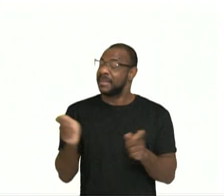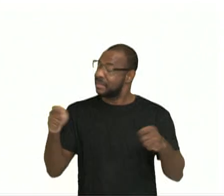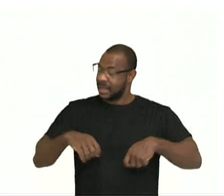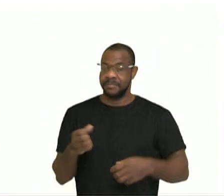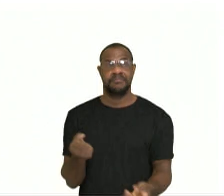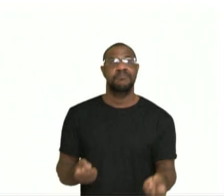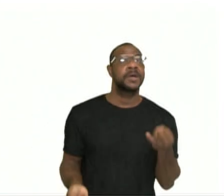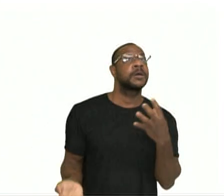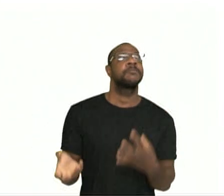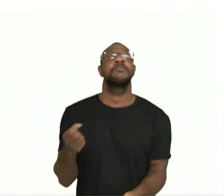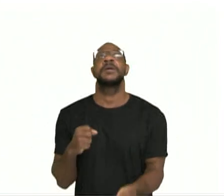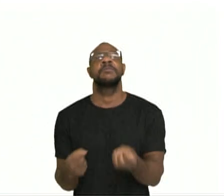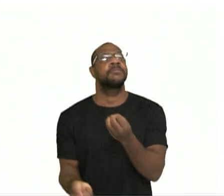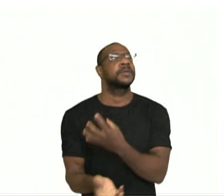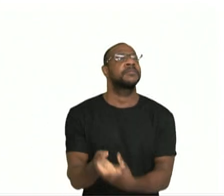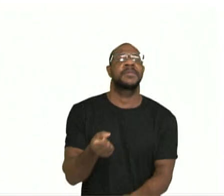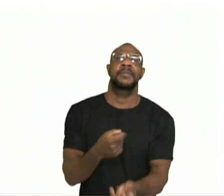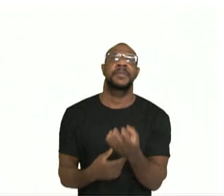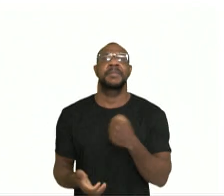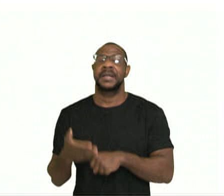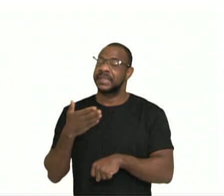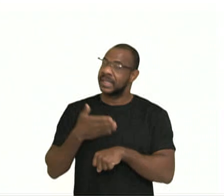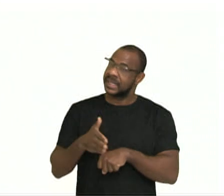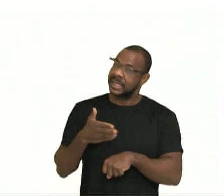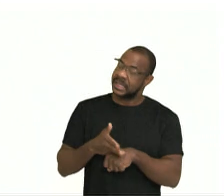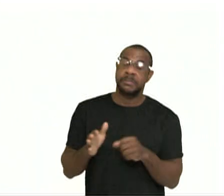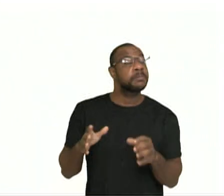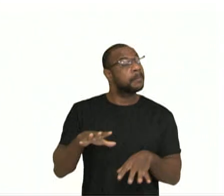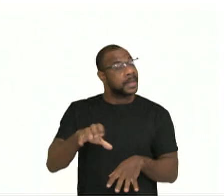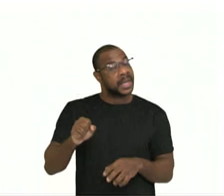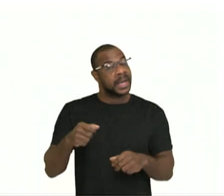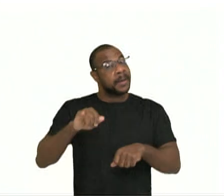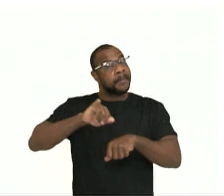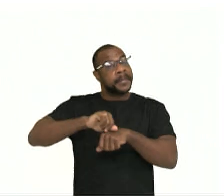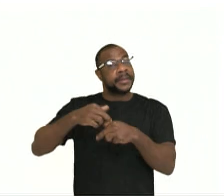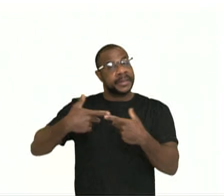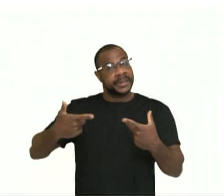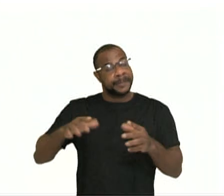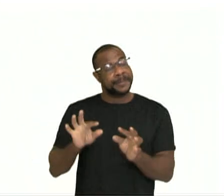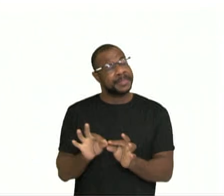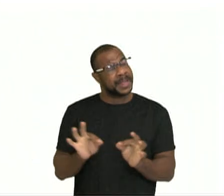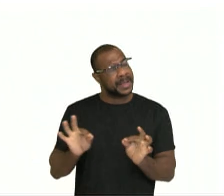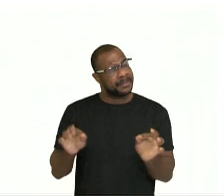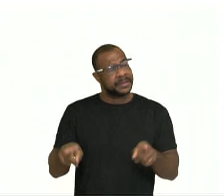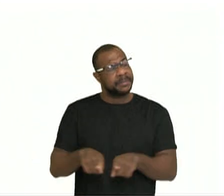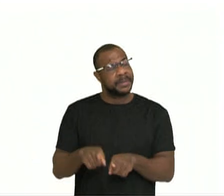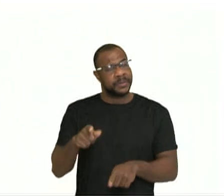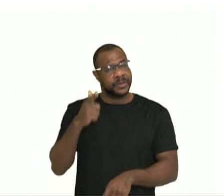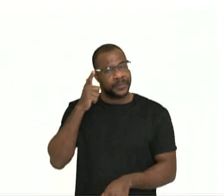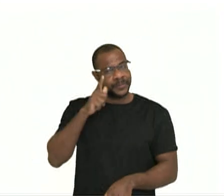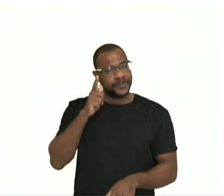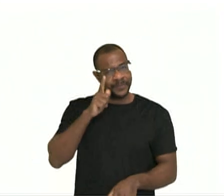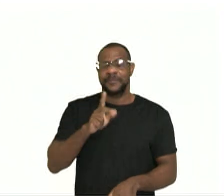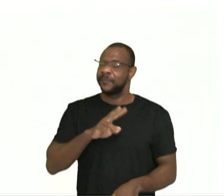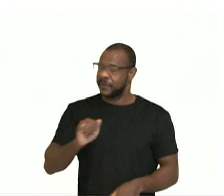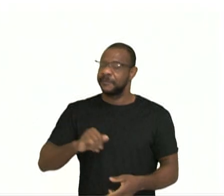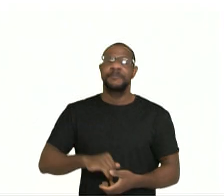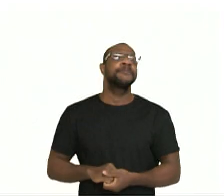bom? Então, peguem assim para treinar algo bem simples, tranquilo, que vocês vão conseguir, vão se divertir